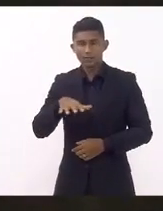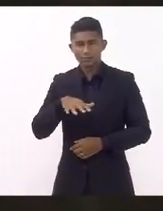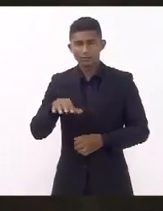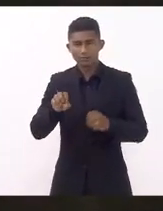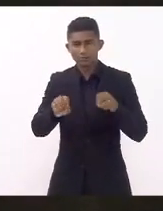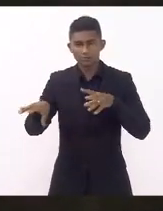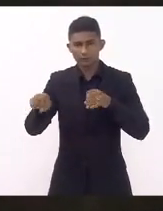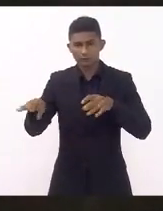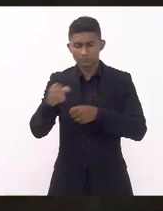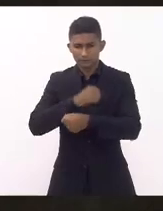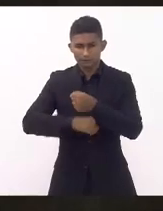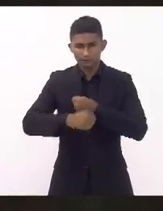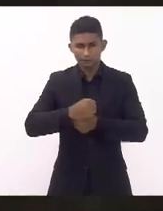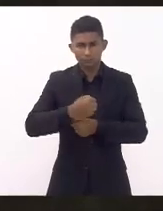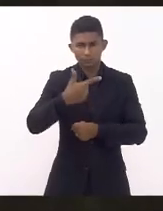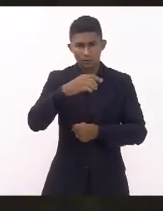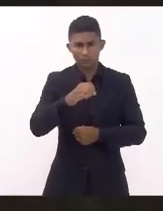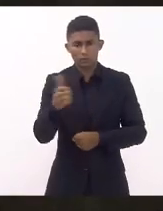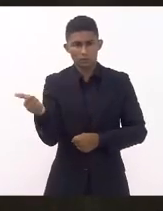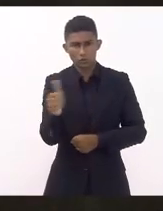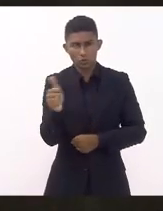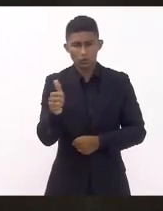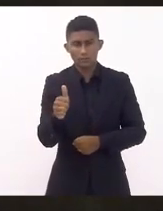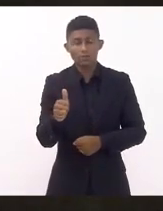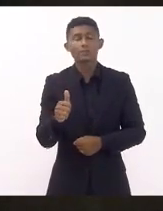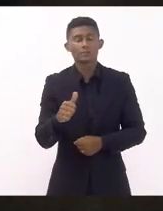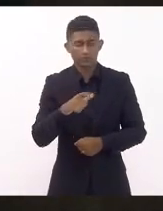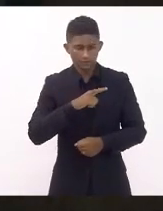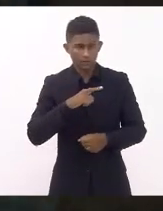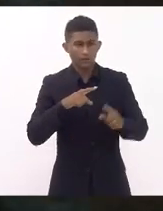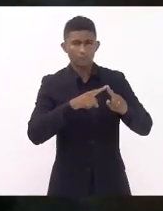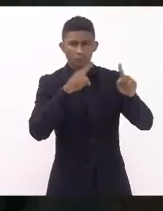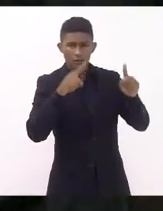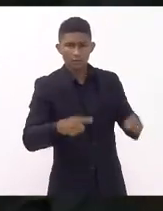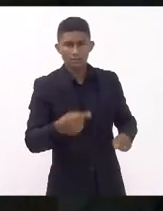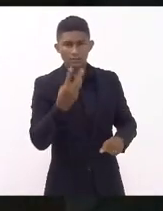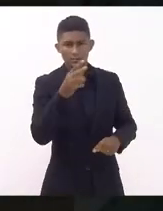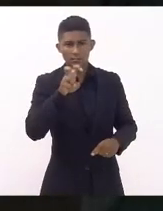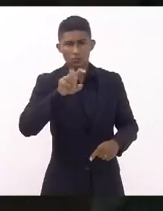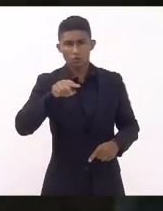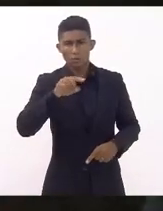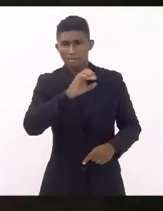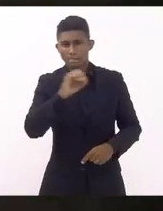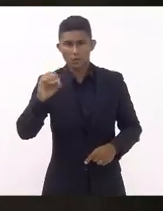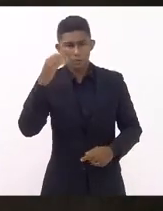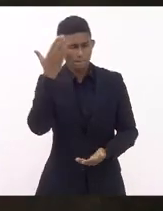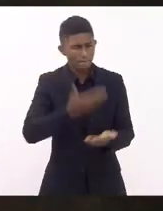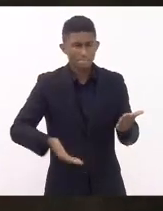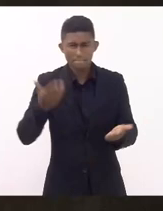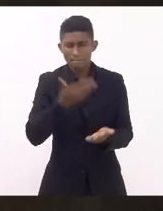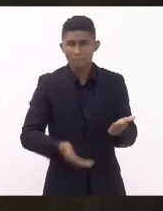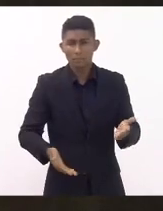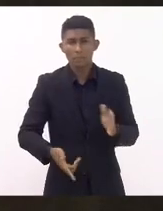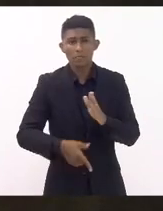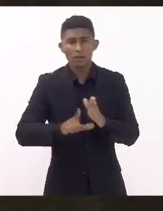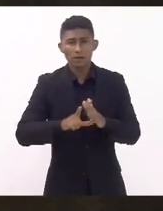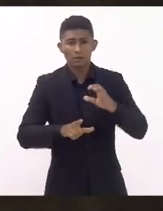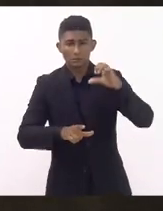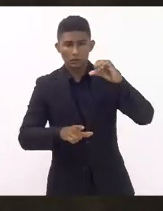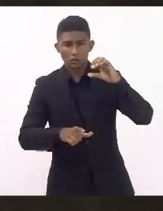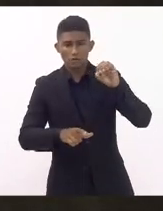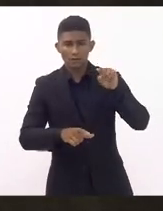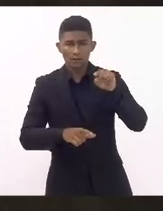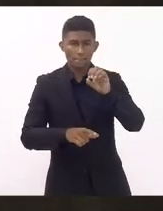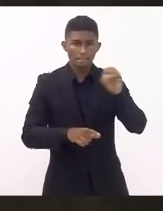cá, perdeu 35 mil profissionais, deixaram de ser 90 mil professores e funcionários e passaram a ser